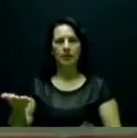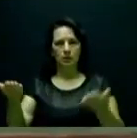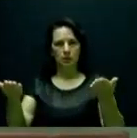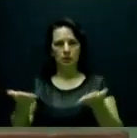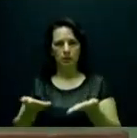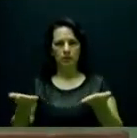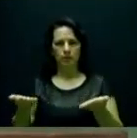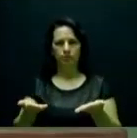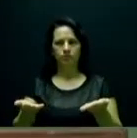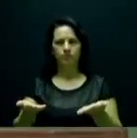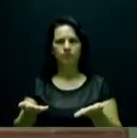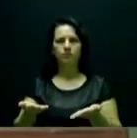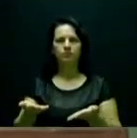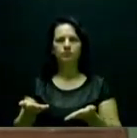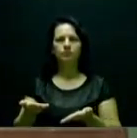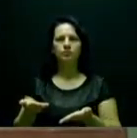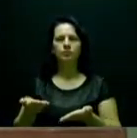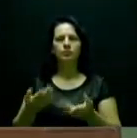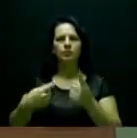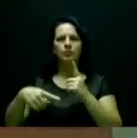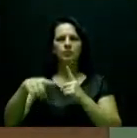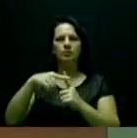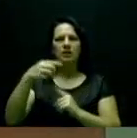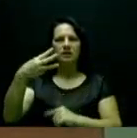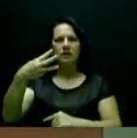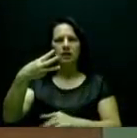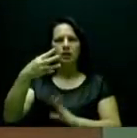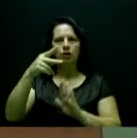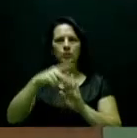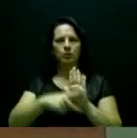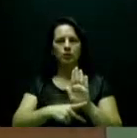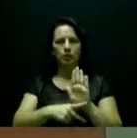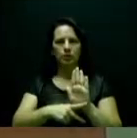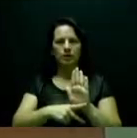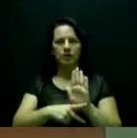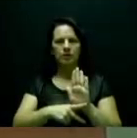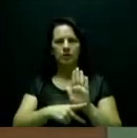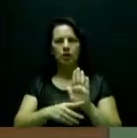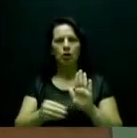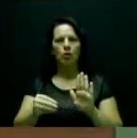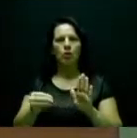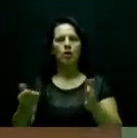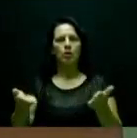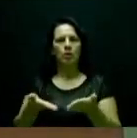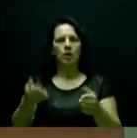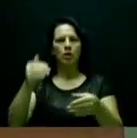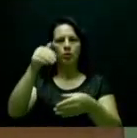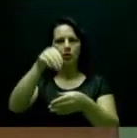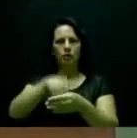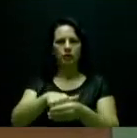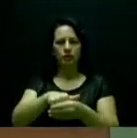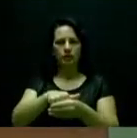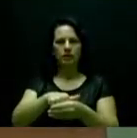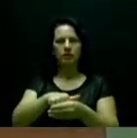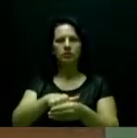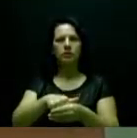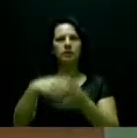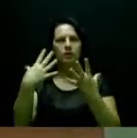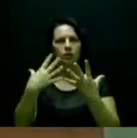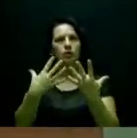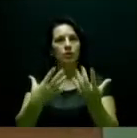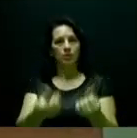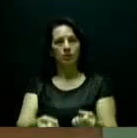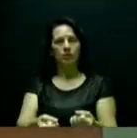hoje mais 3 projetos estará sendo colocado em votação e com certeza será